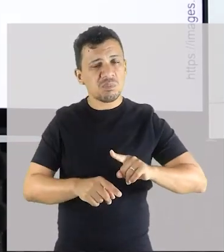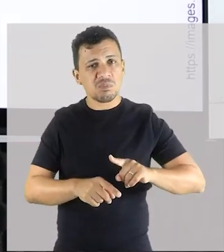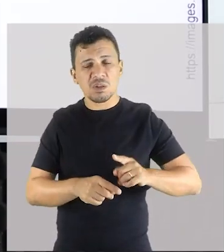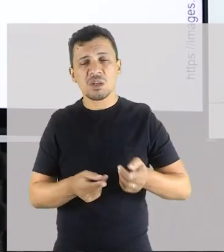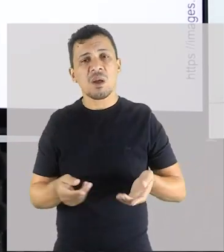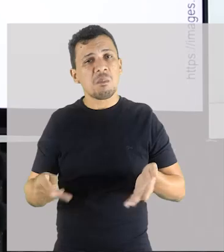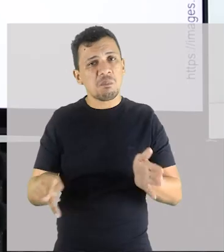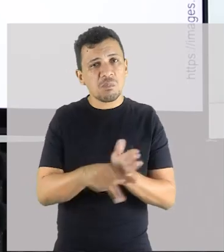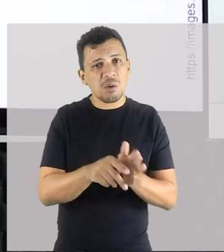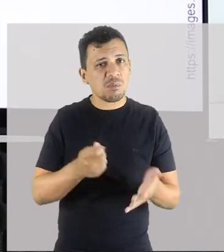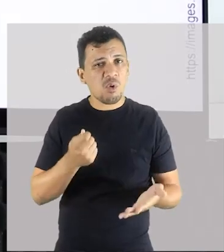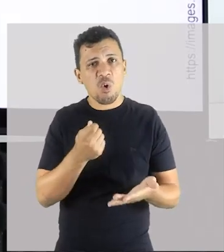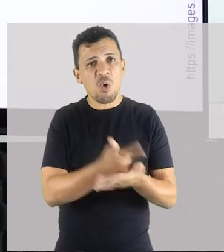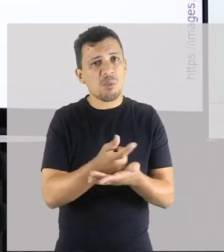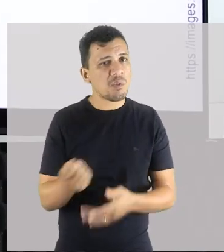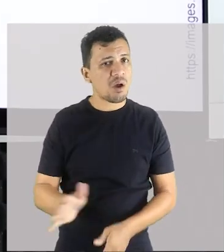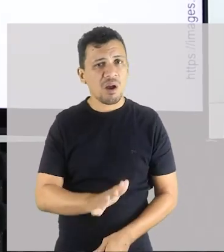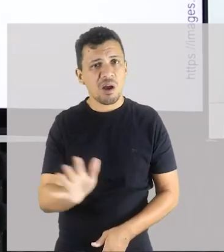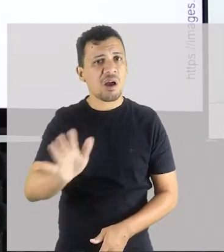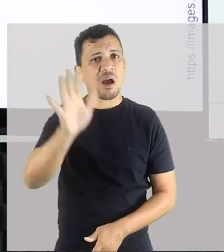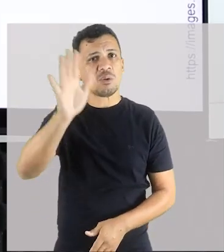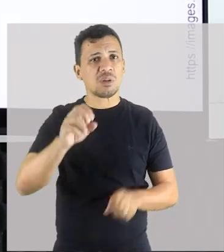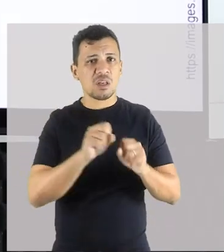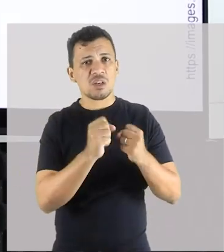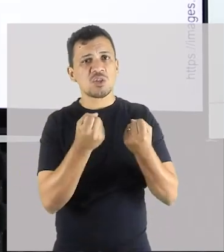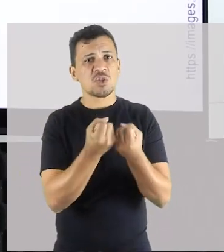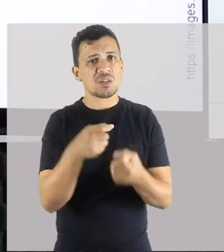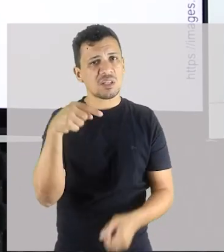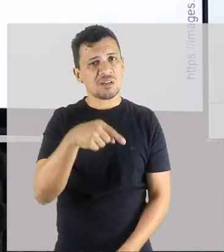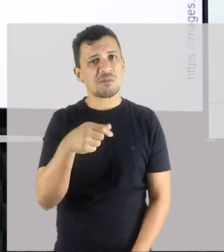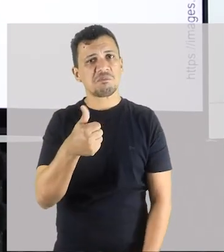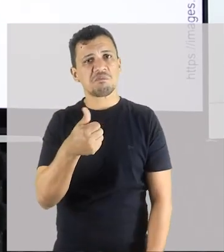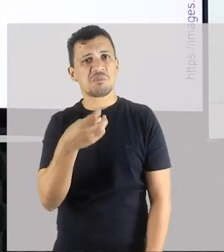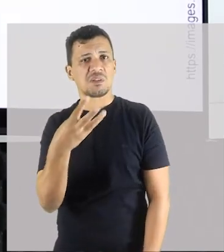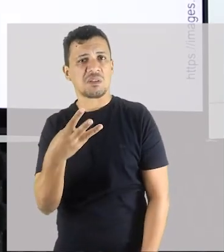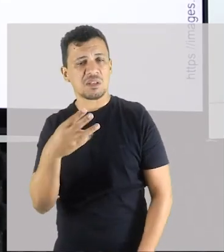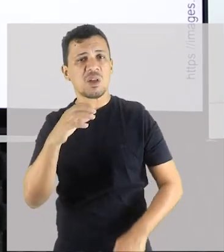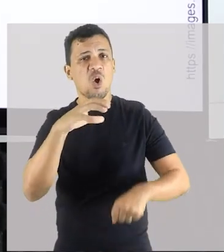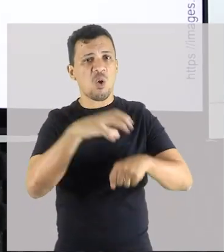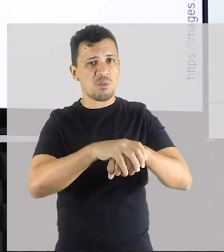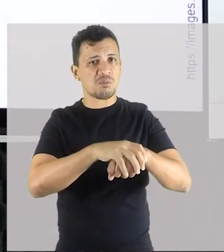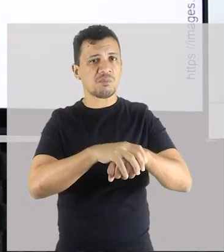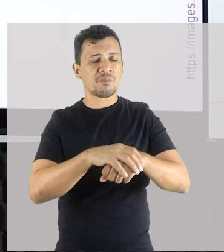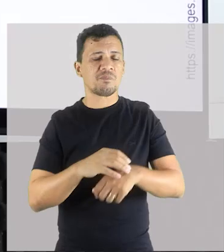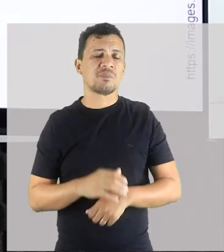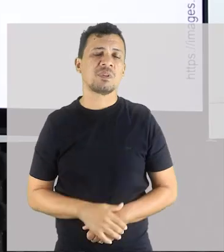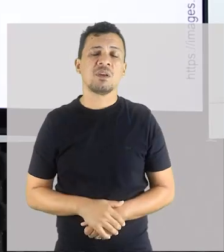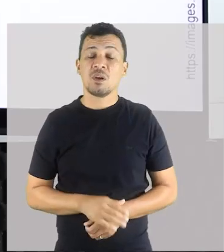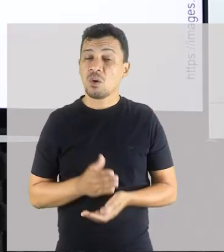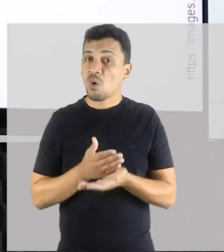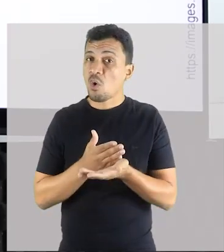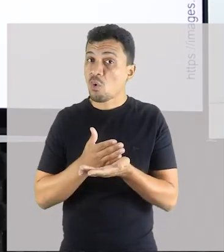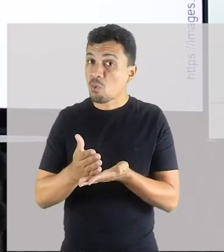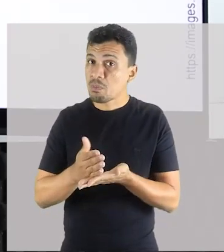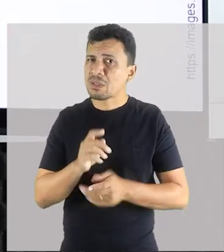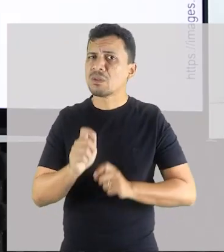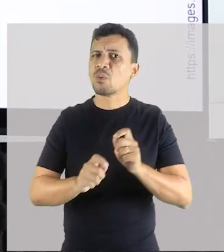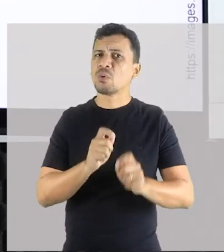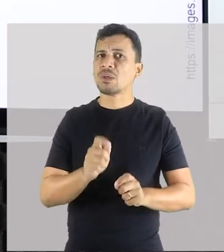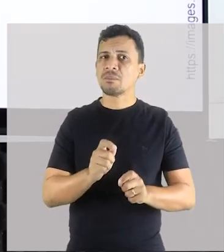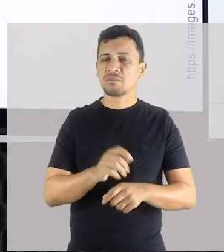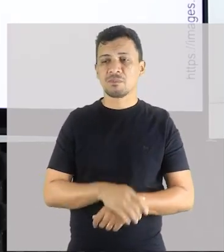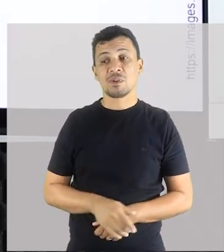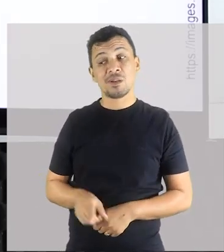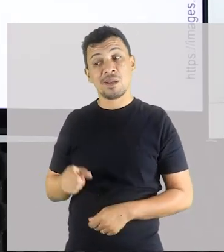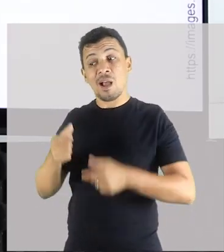né, alto naquela sociedade, naquelas 13 colônias. Então isso começa a, então, desembocar que ou a